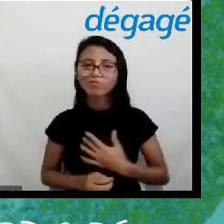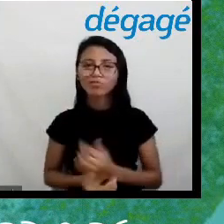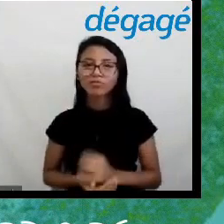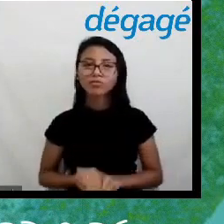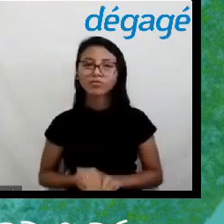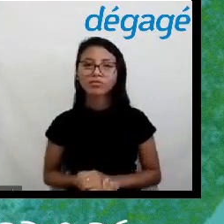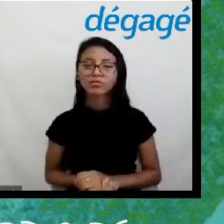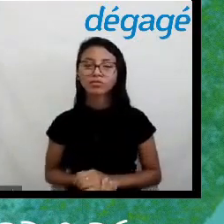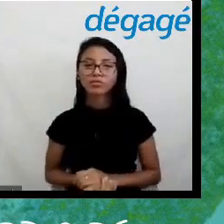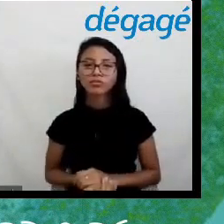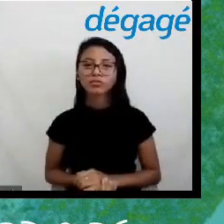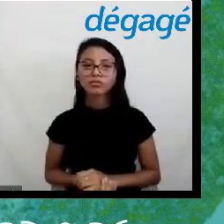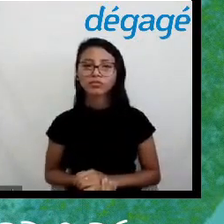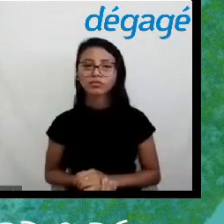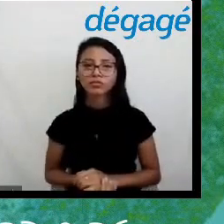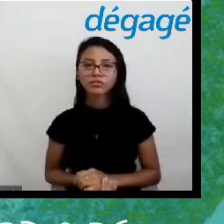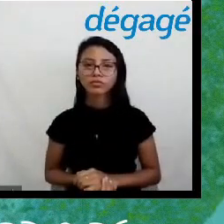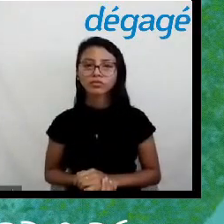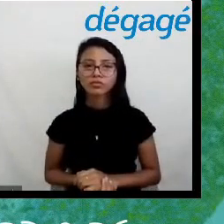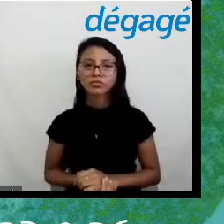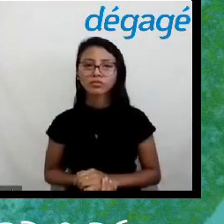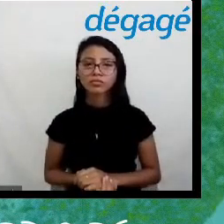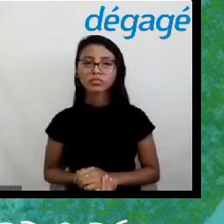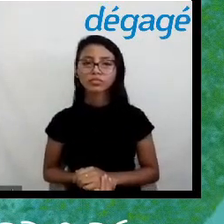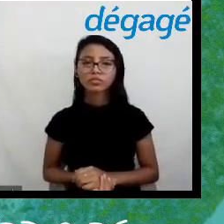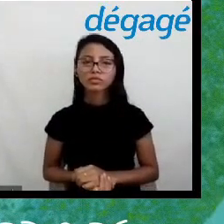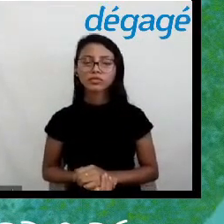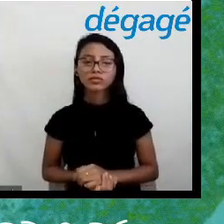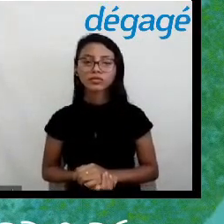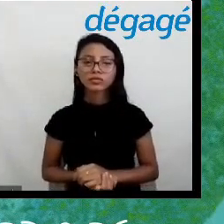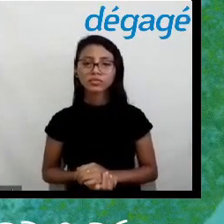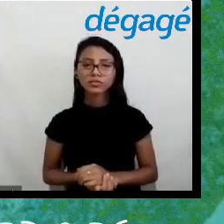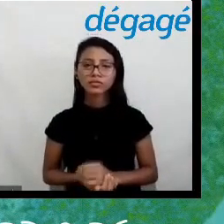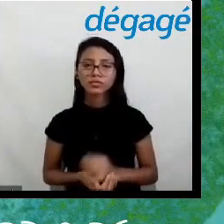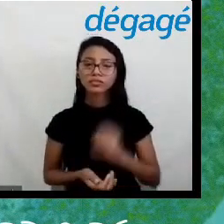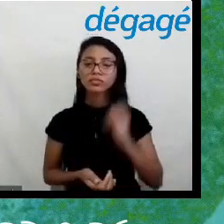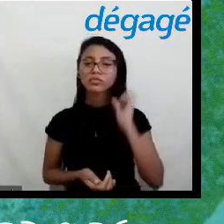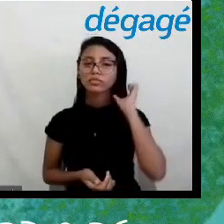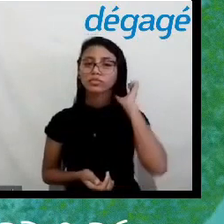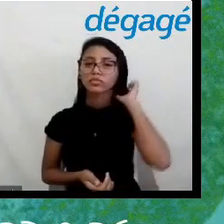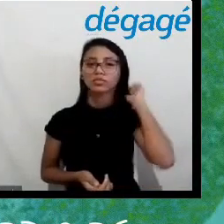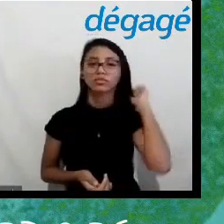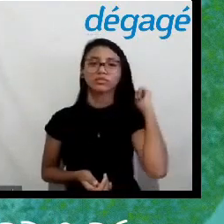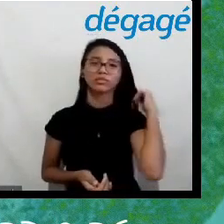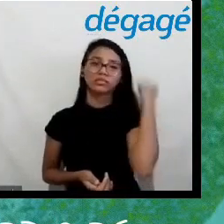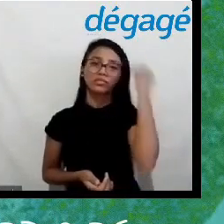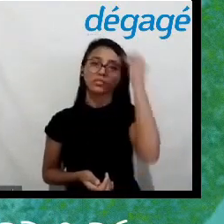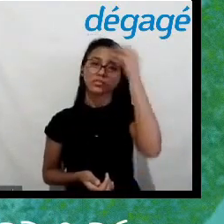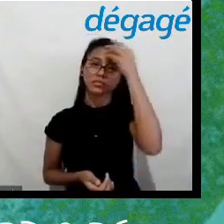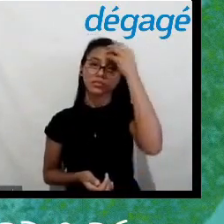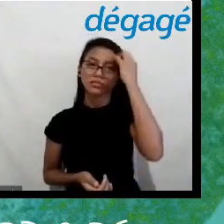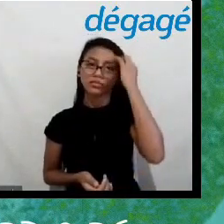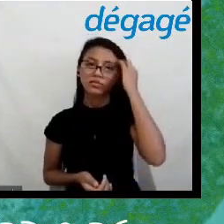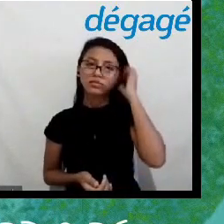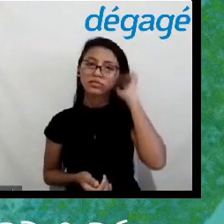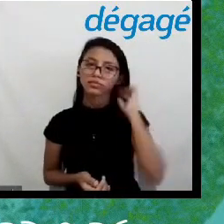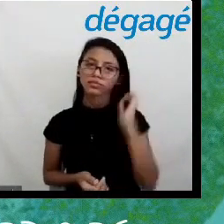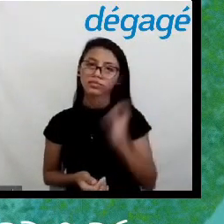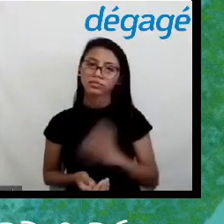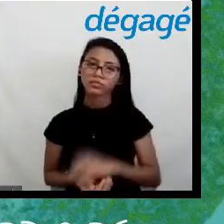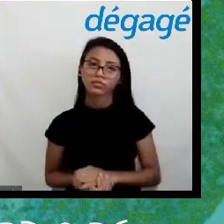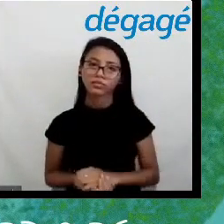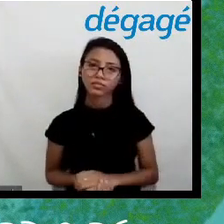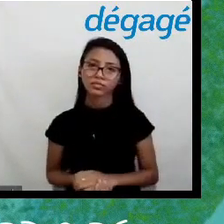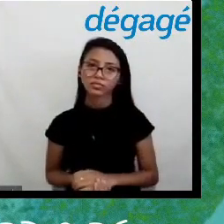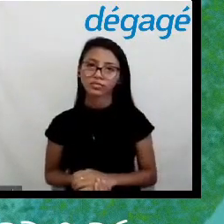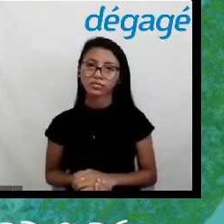nessa visita. E também pelo disse que todo artista